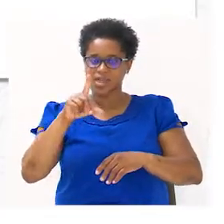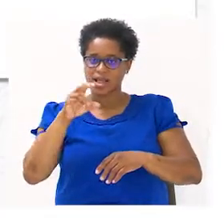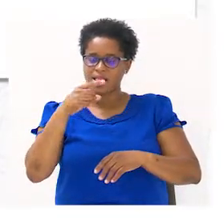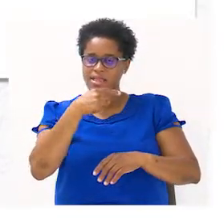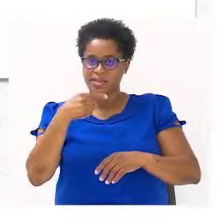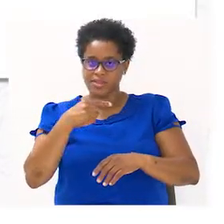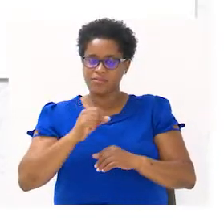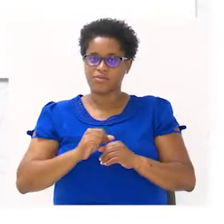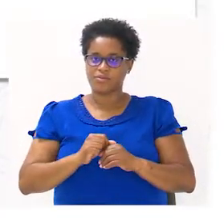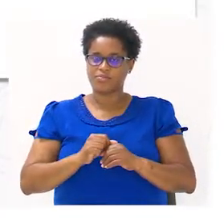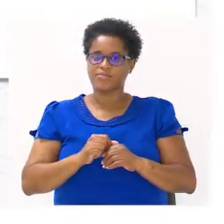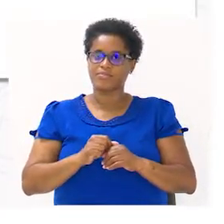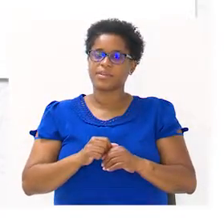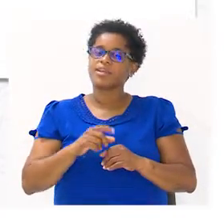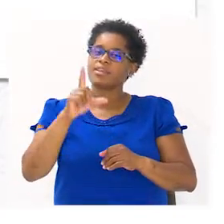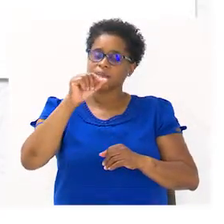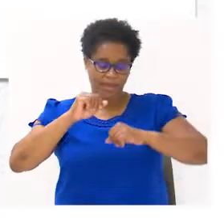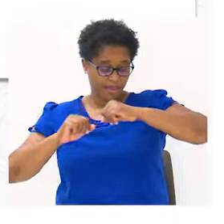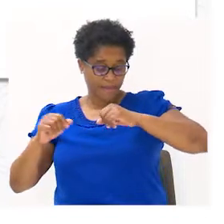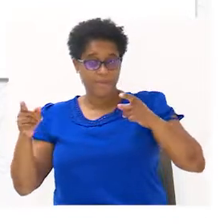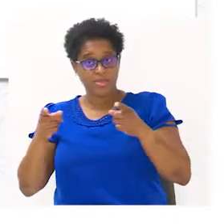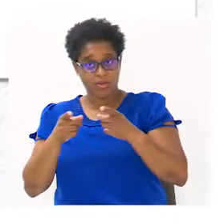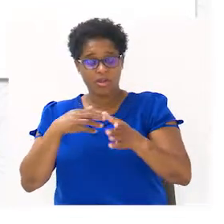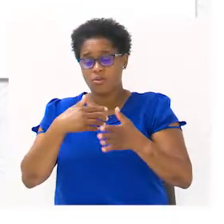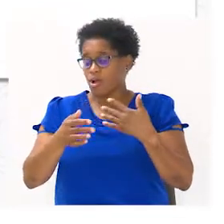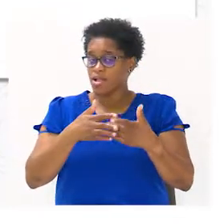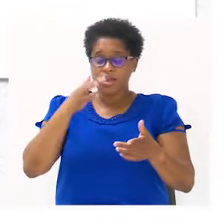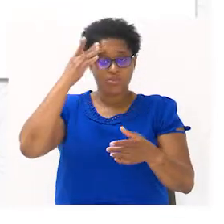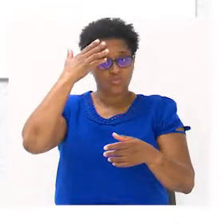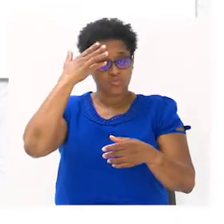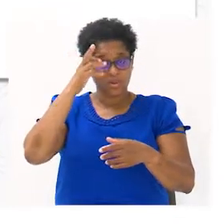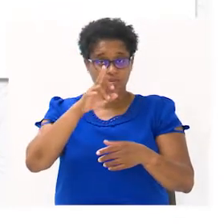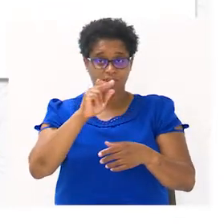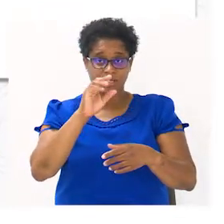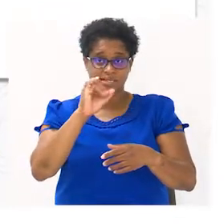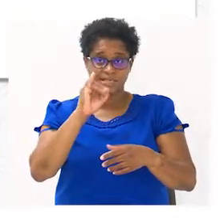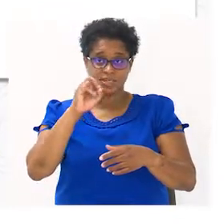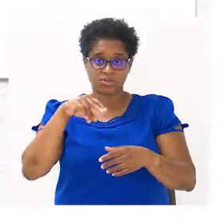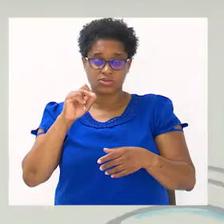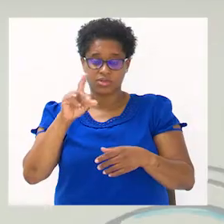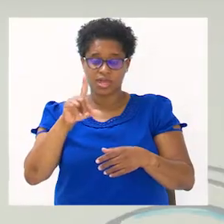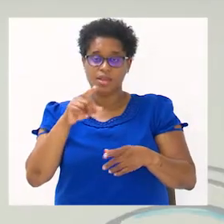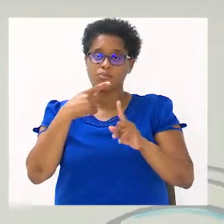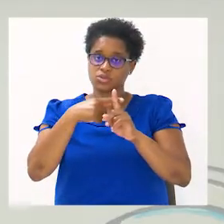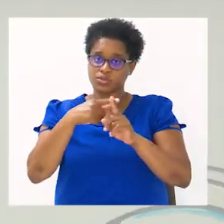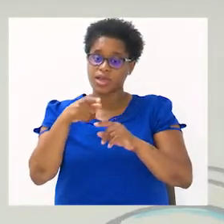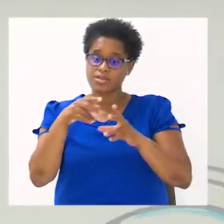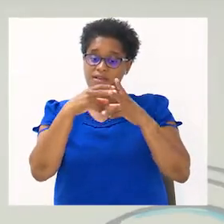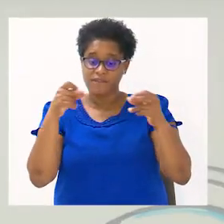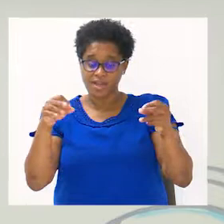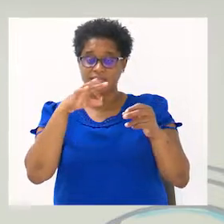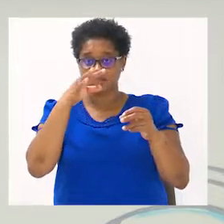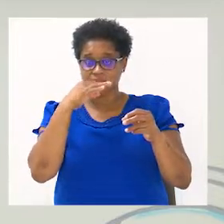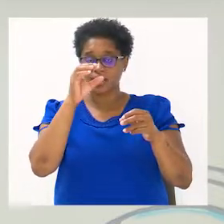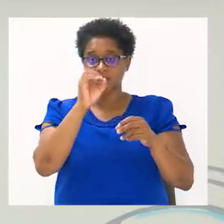negativo e menor que qualquer número racional positivo. Então, esta frase está a dizer que o